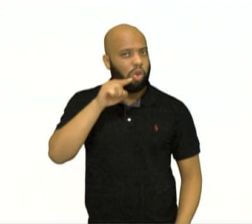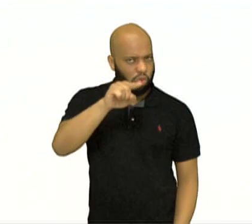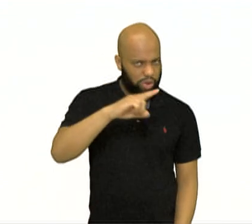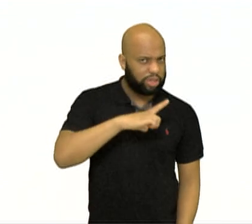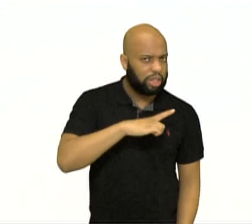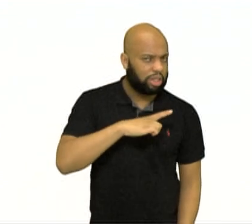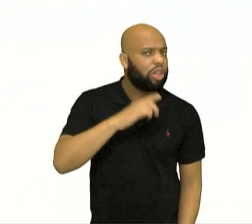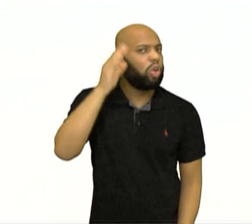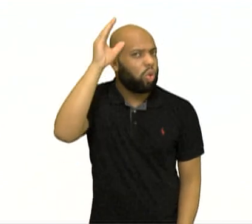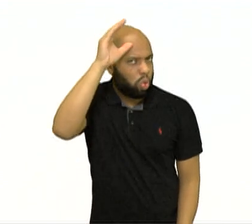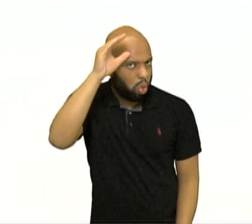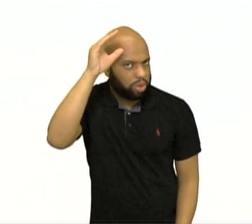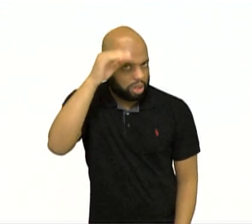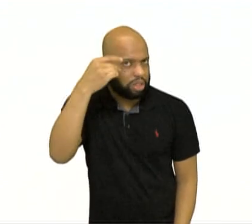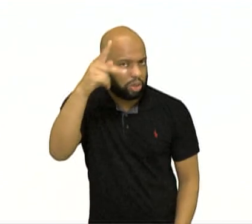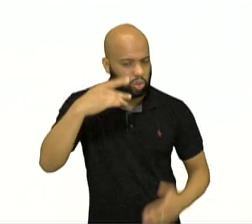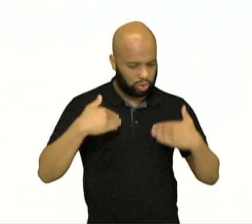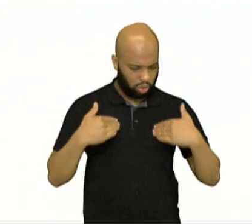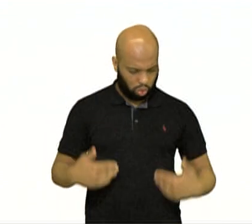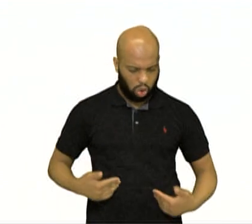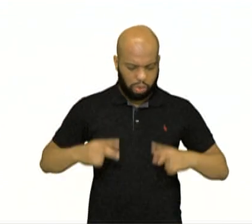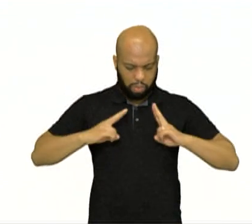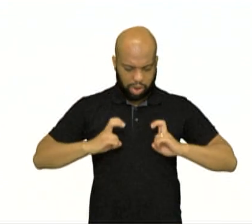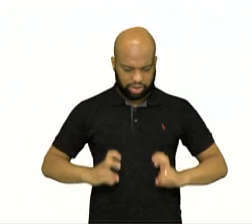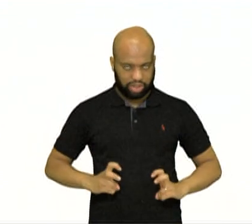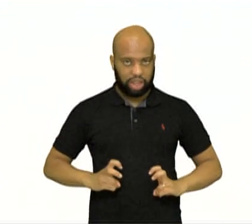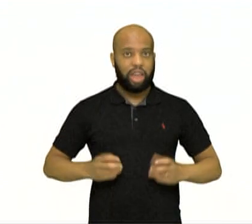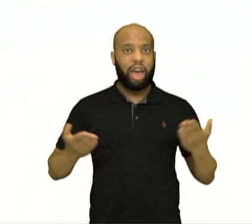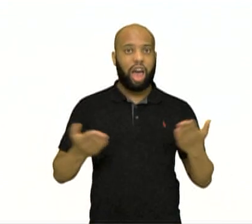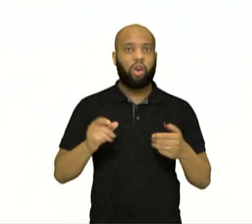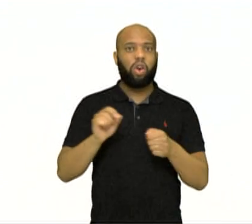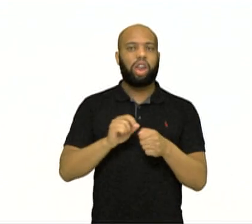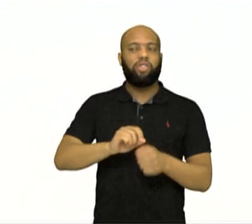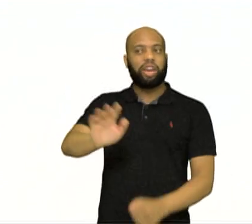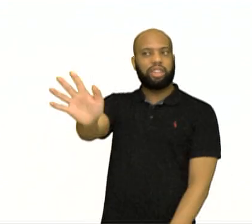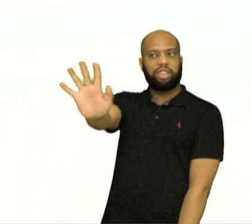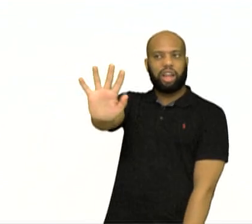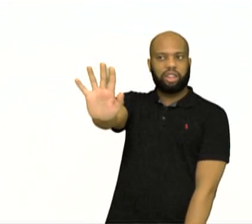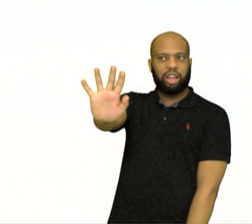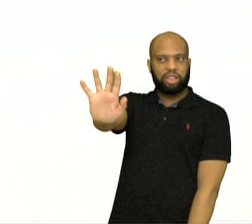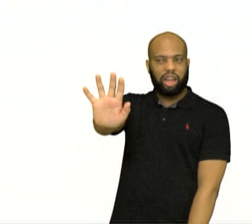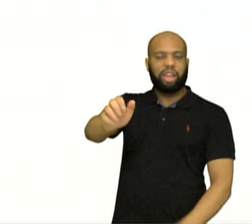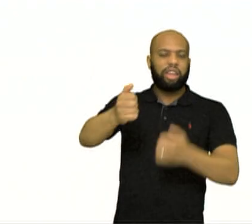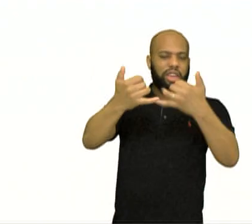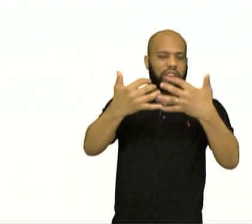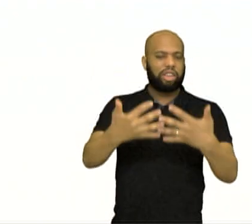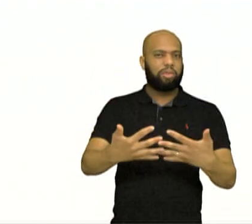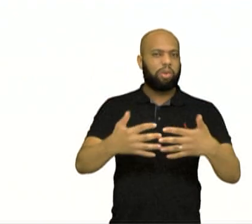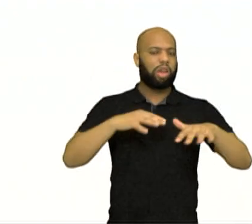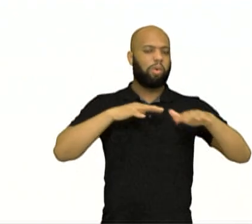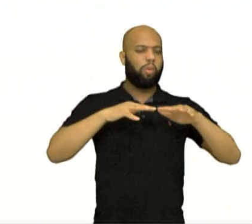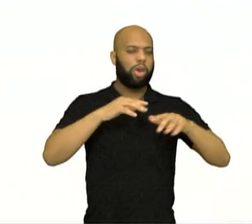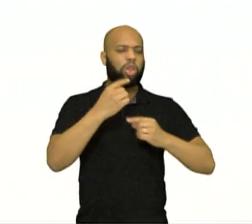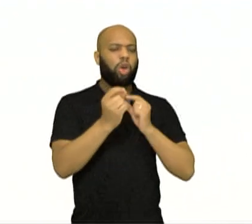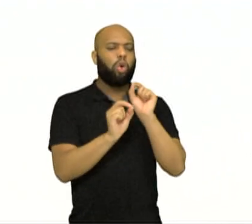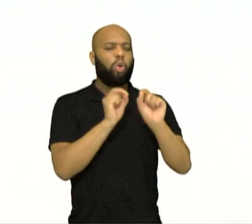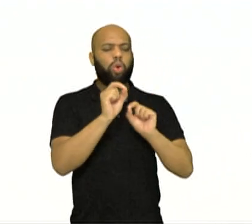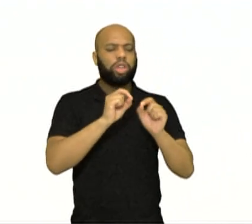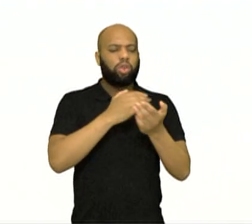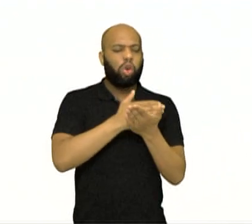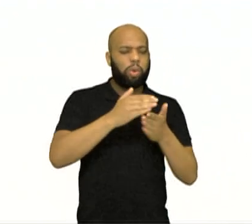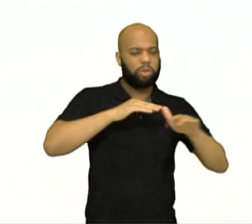consciência do seu corpo? Experimente fazer o movimento de acenar e descreva o movimento, qual parte mexe primeiro, como